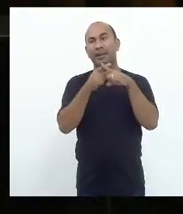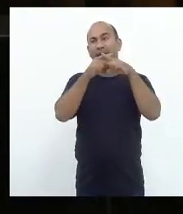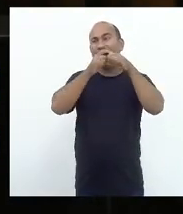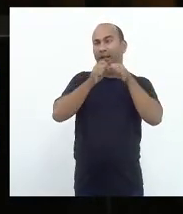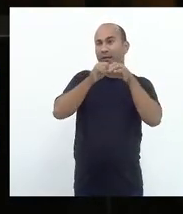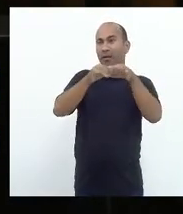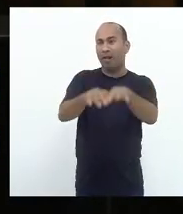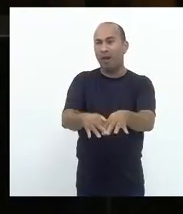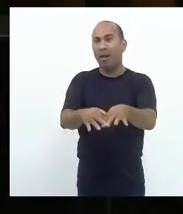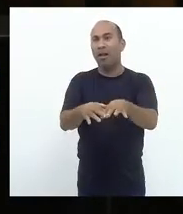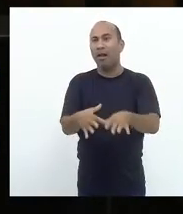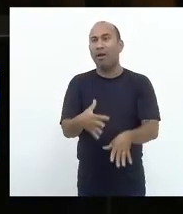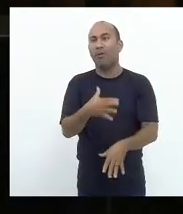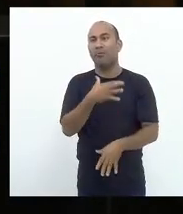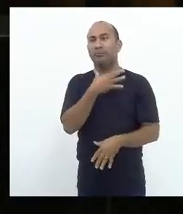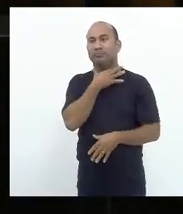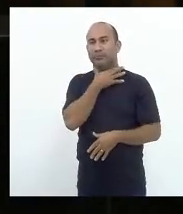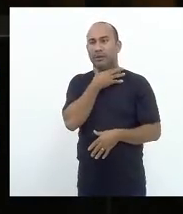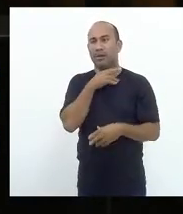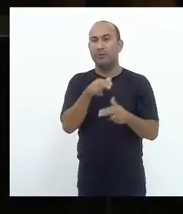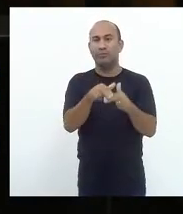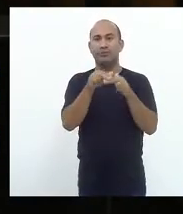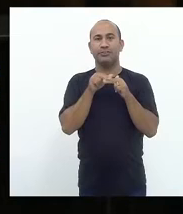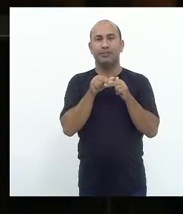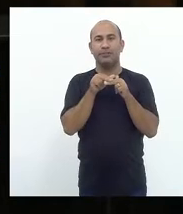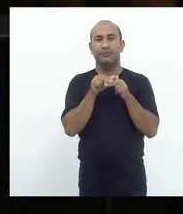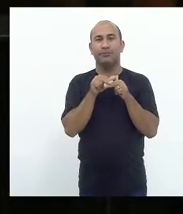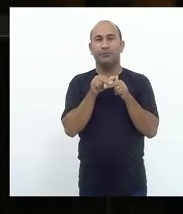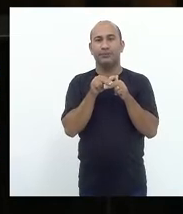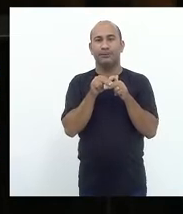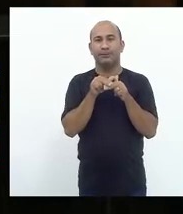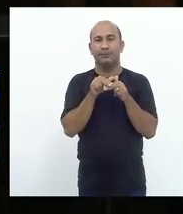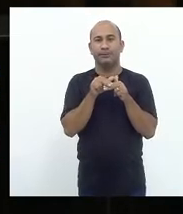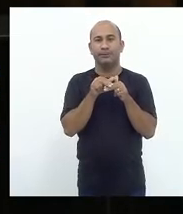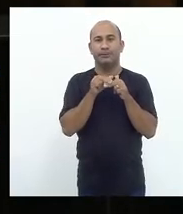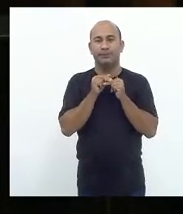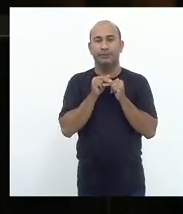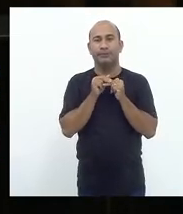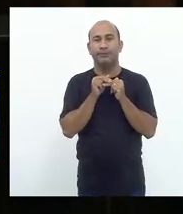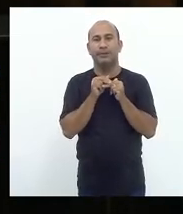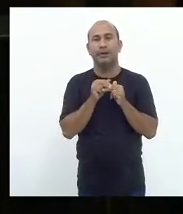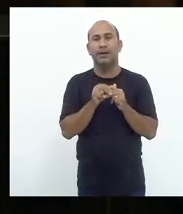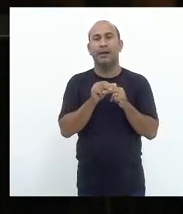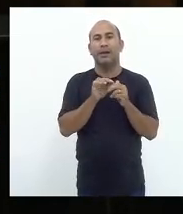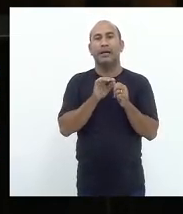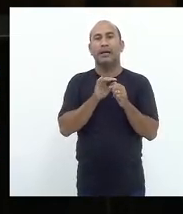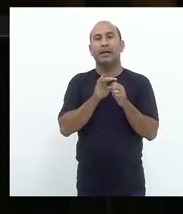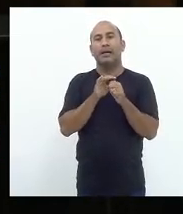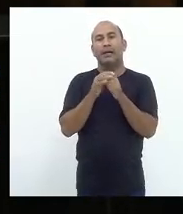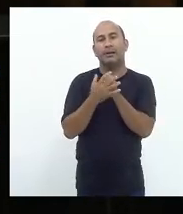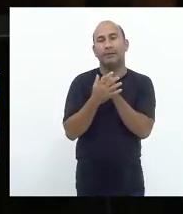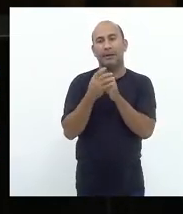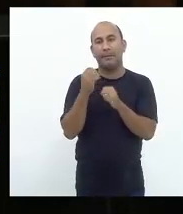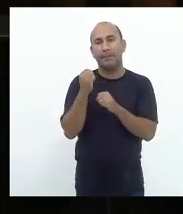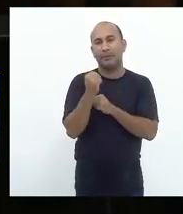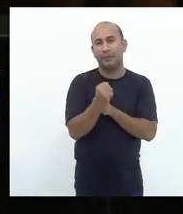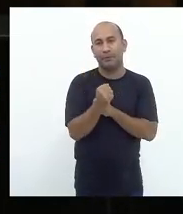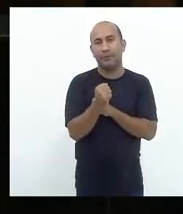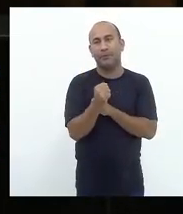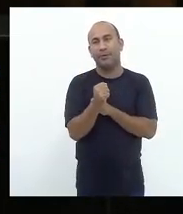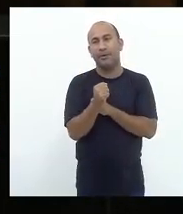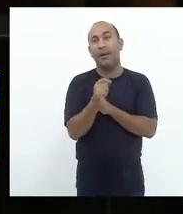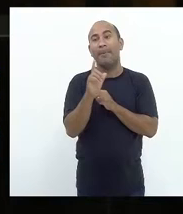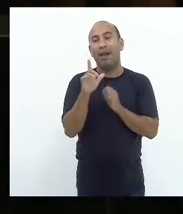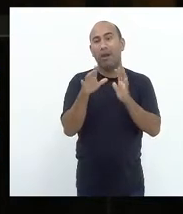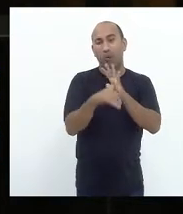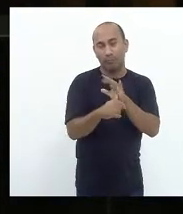corrupção, a pandemia matou, mas a corrupção, Tia Ju, também matou. E eu não vi esses